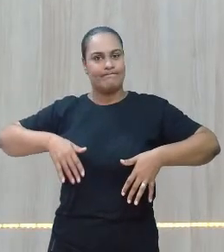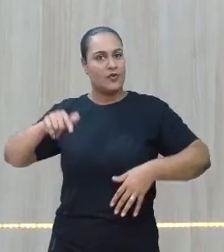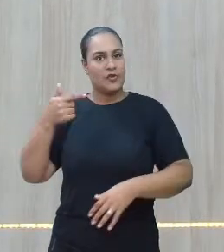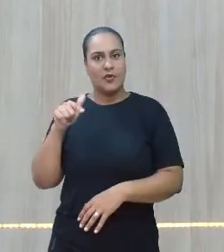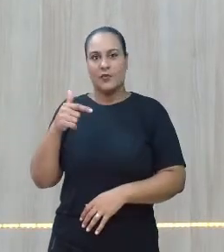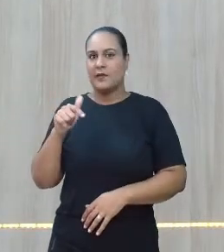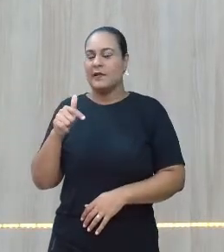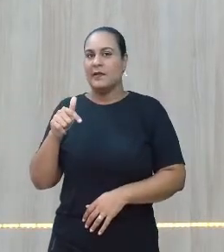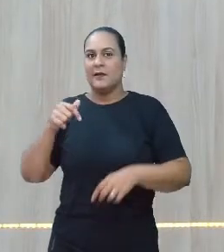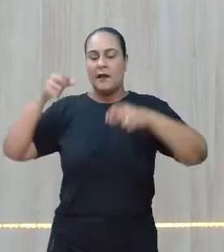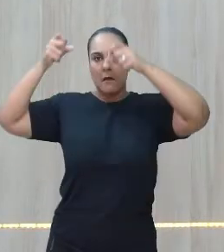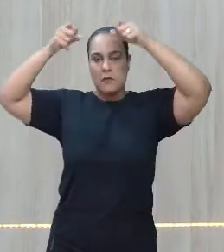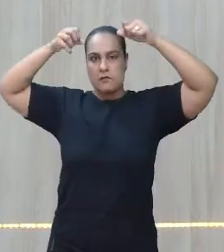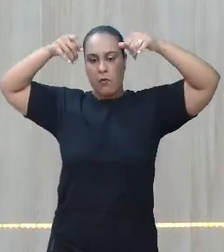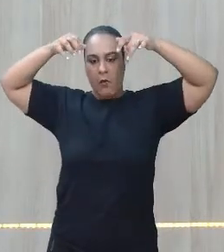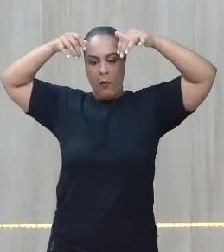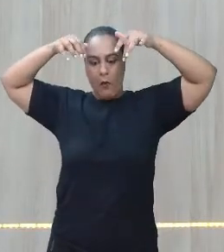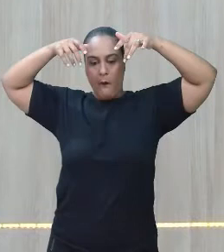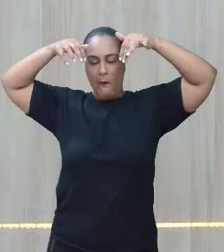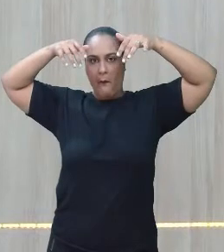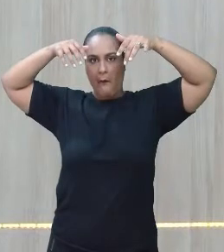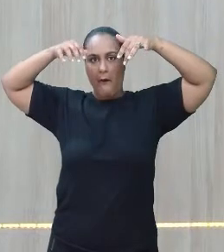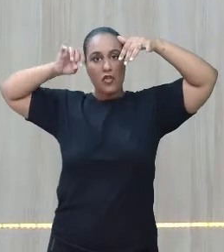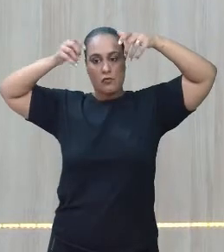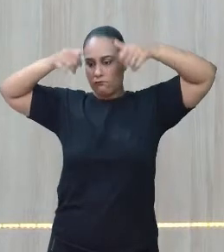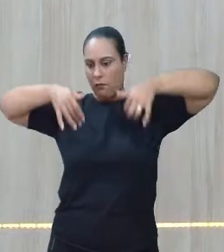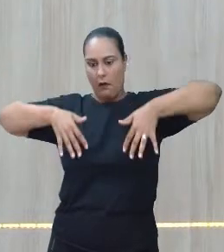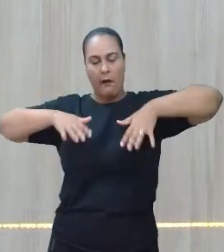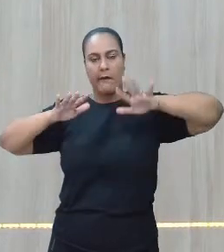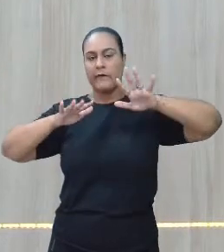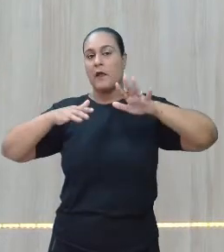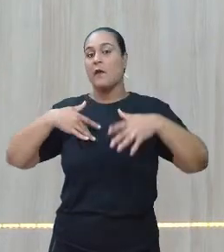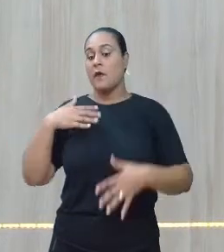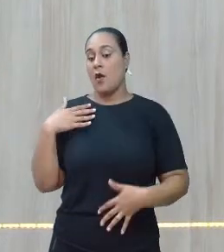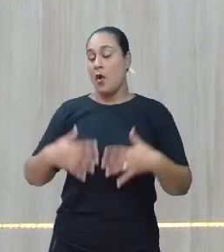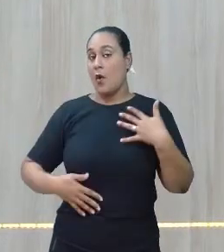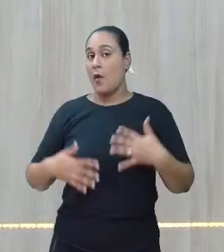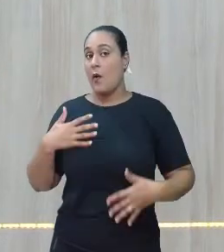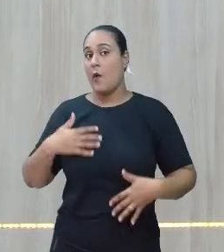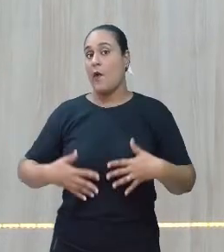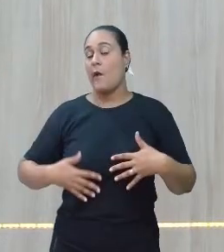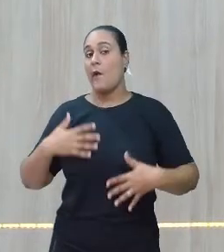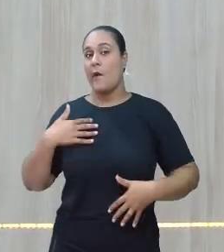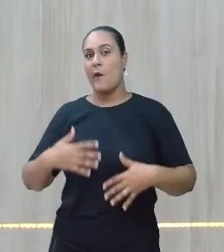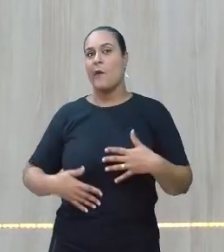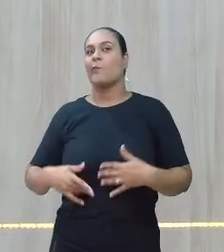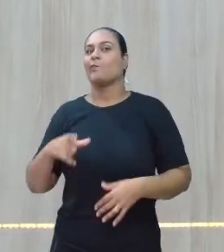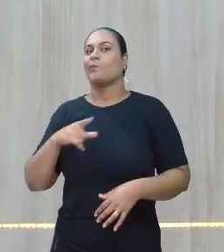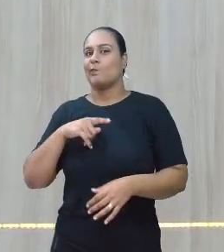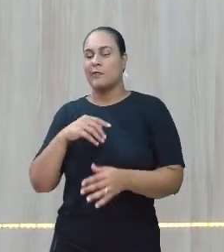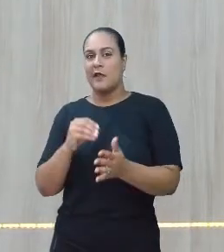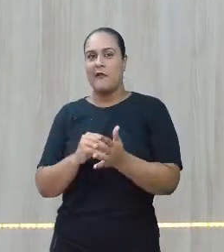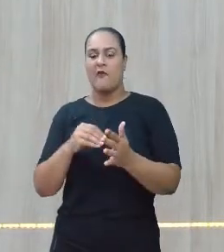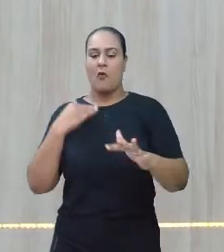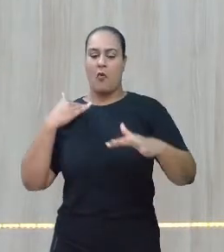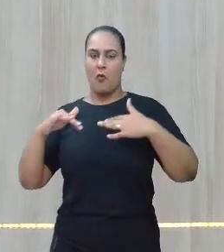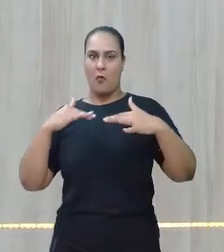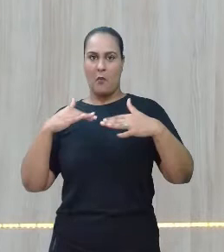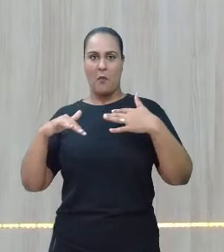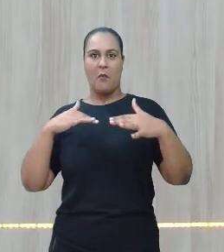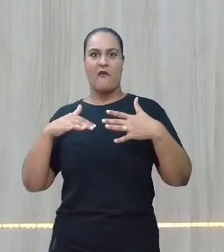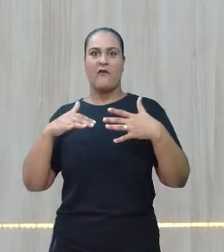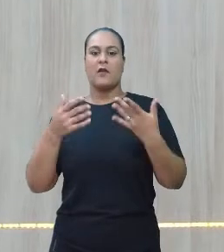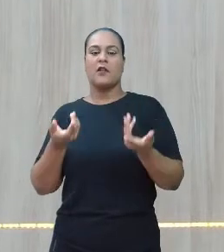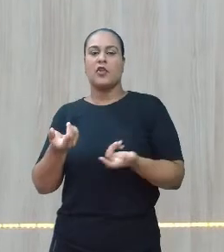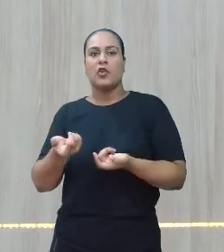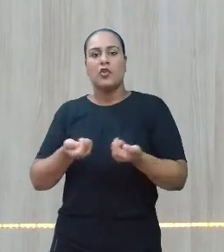o corpo começa a apresentar, né, devido a essas lesões, a apresentar essa falta de movimento e de